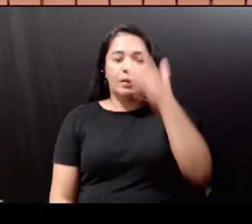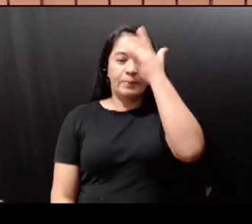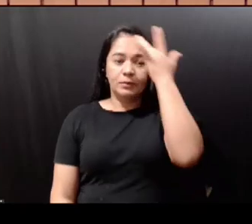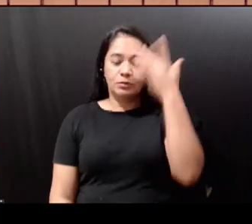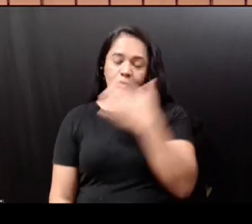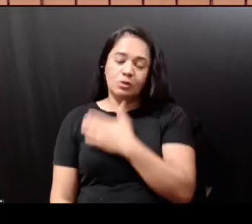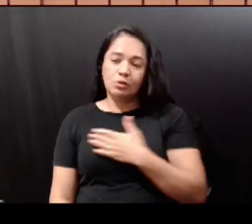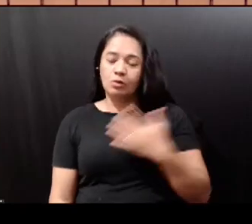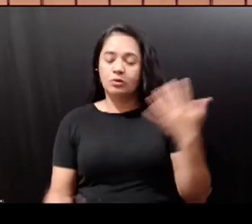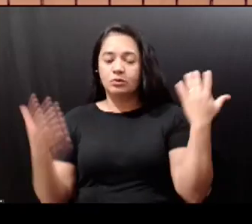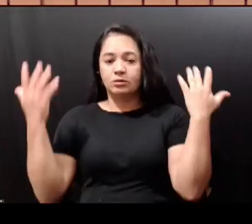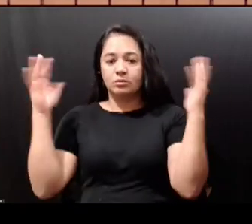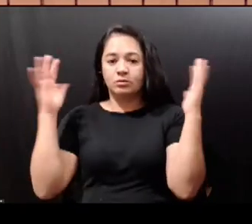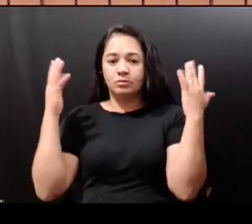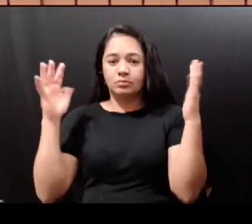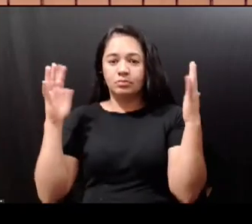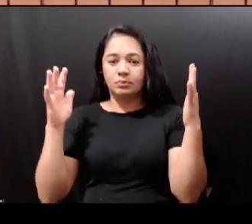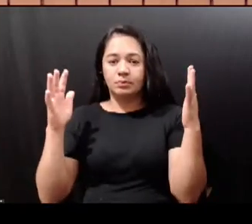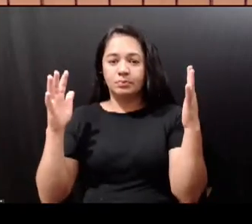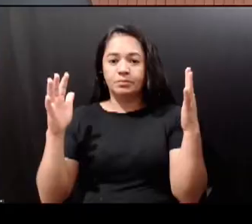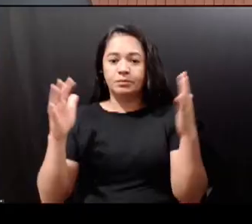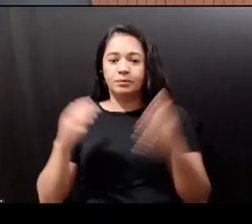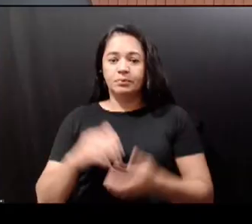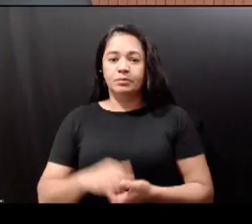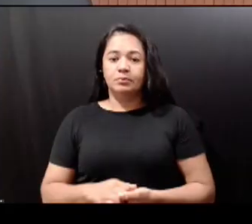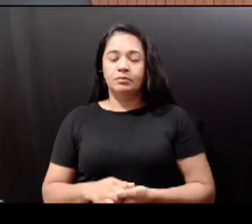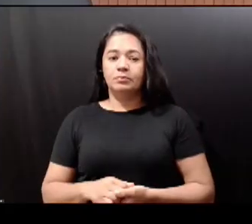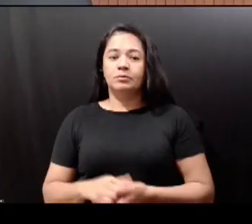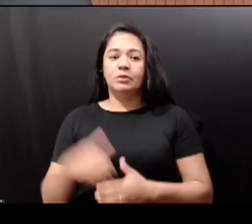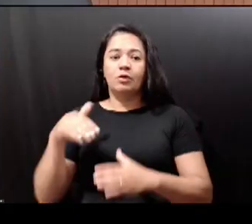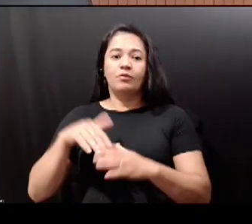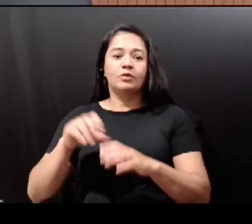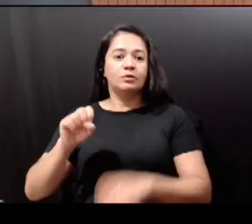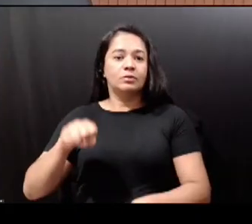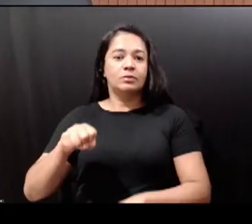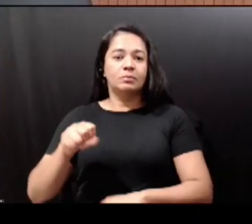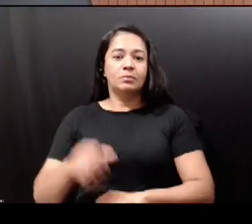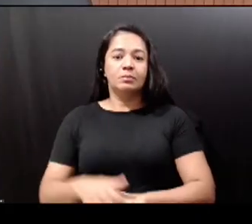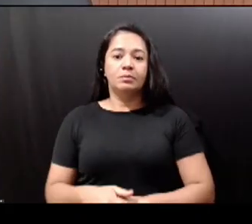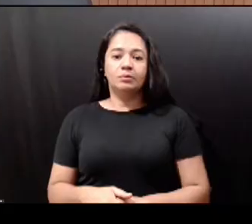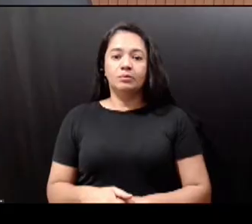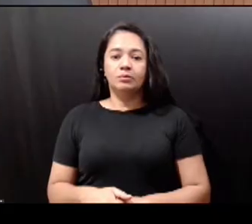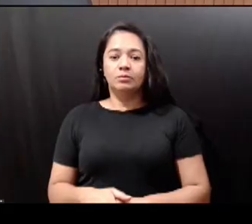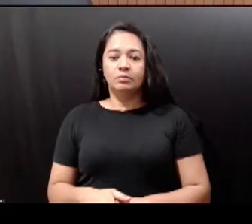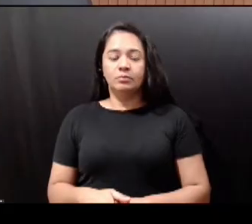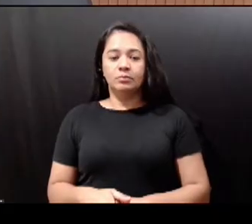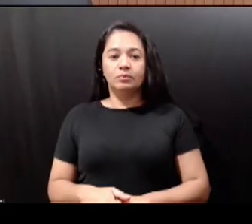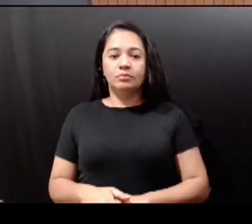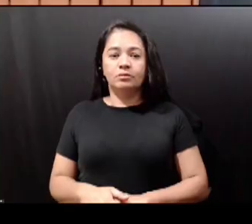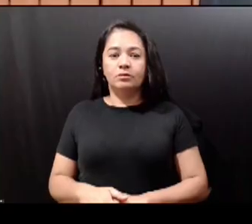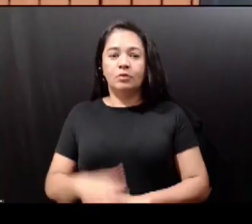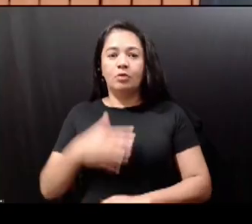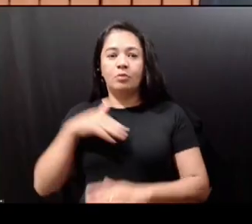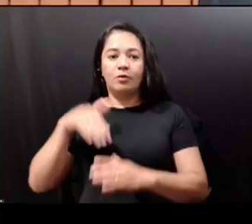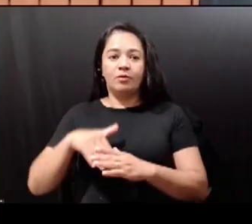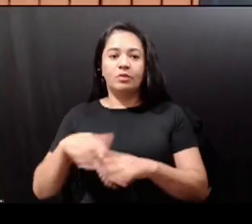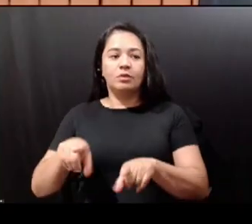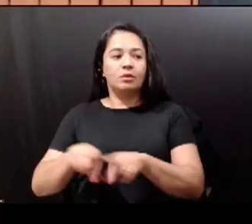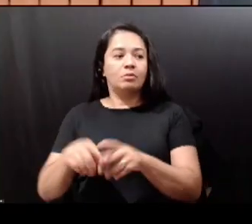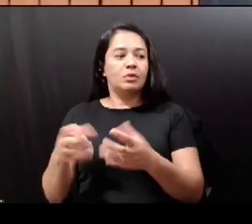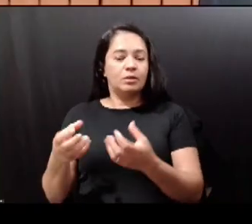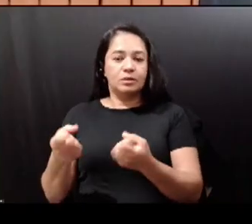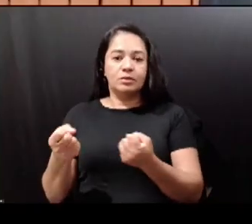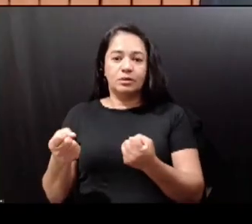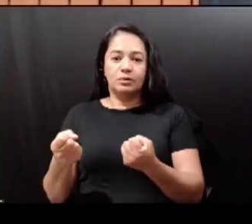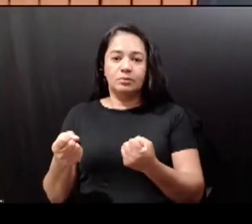vereador Carlinhos, e meu voto é favorável. Obrigado, vereador Benê Lima. Meu voto também é favorável. Com 3